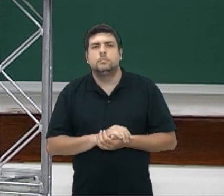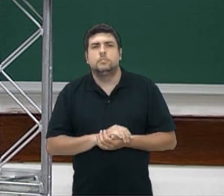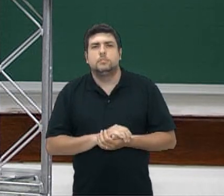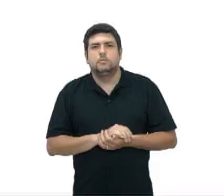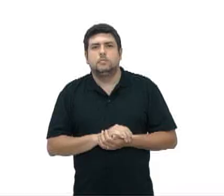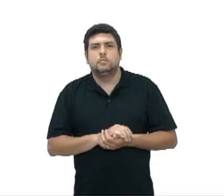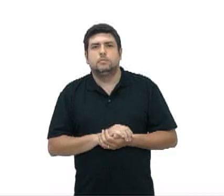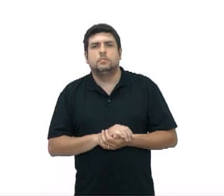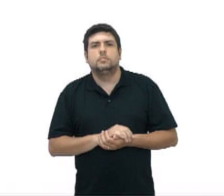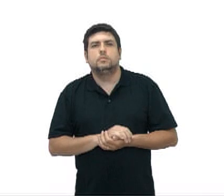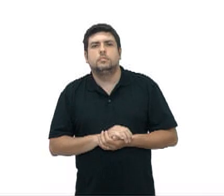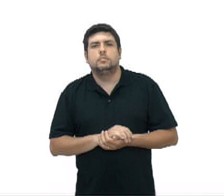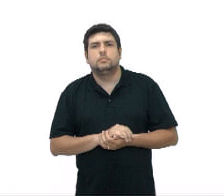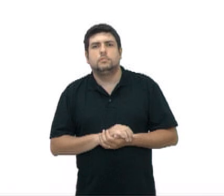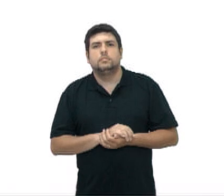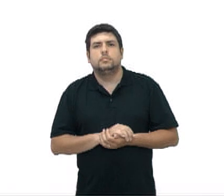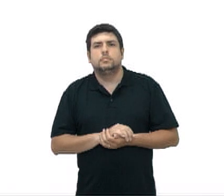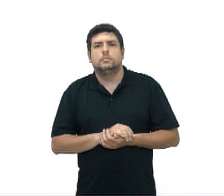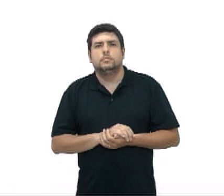aqui.